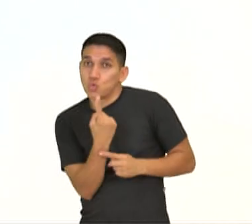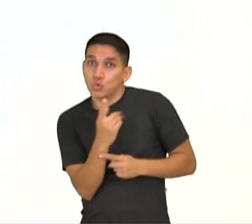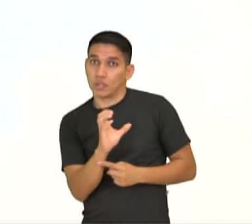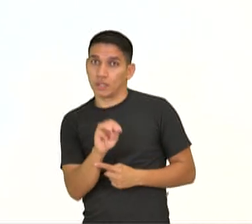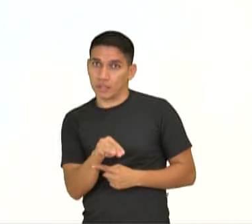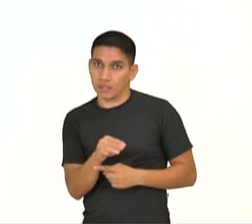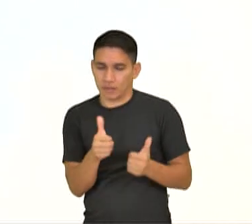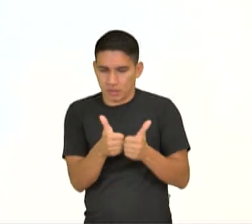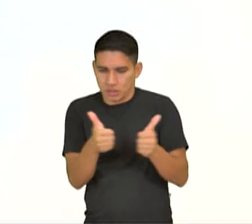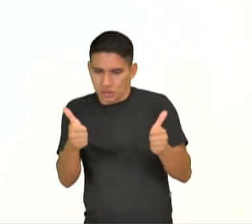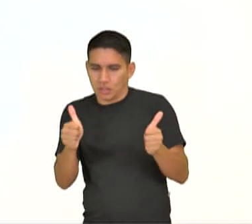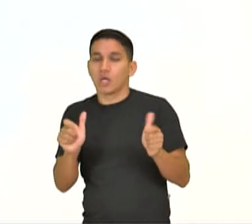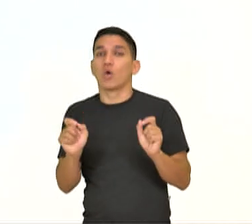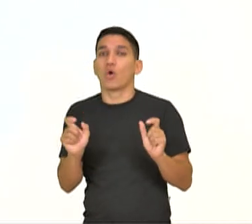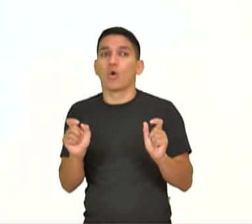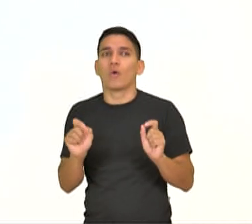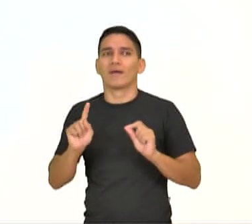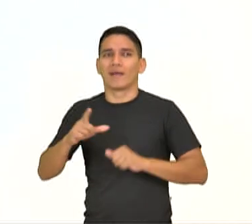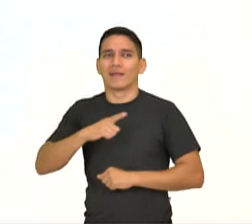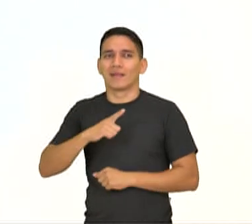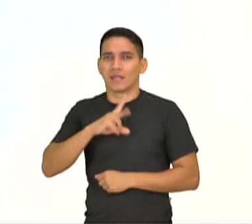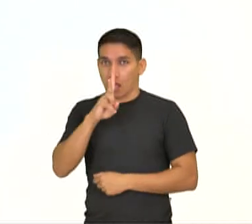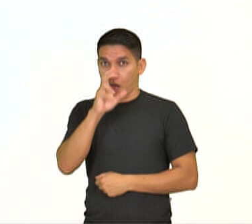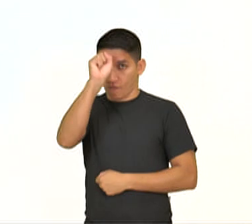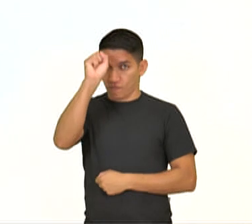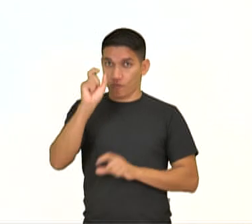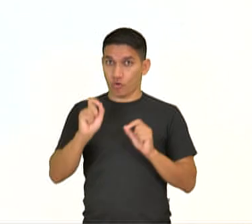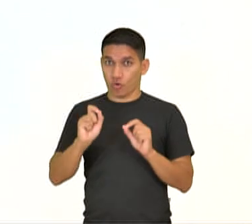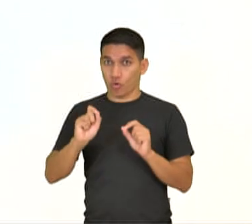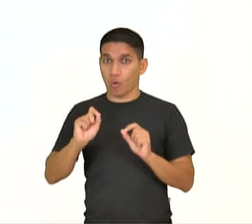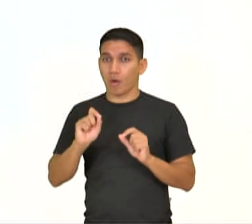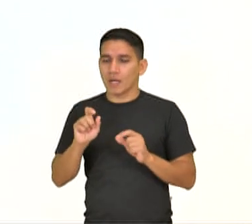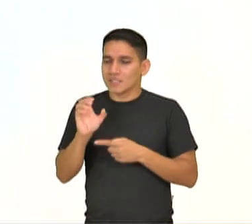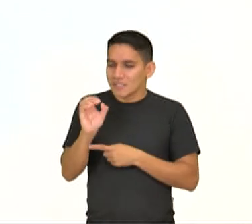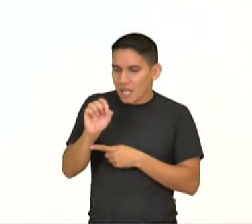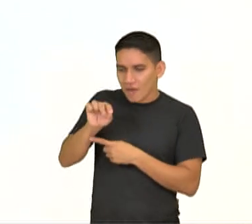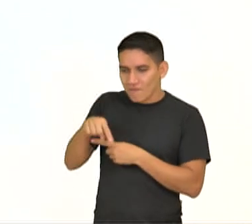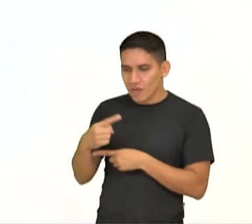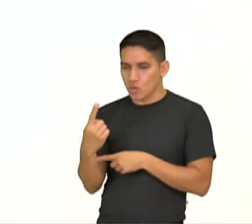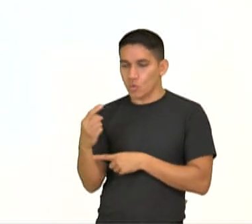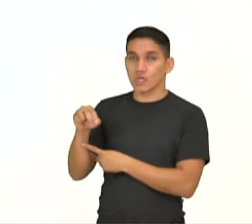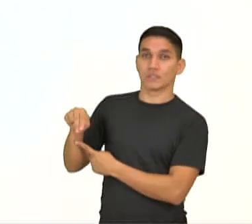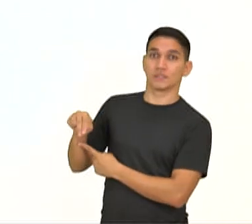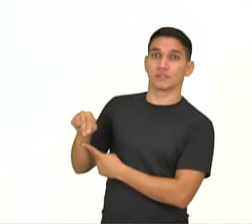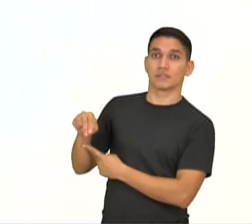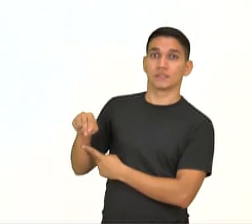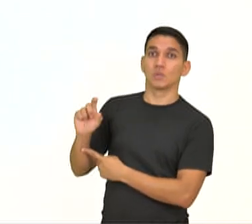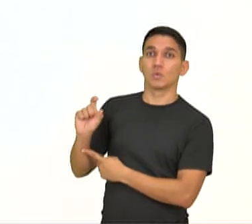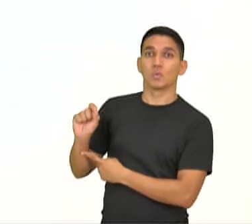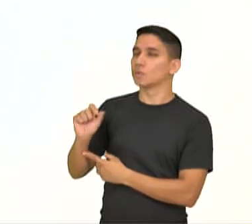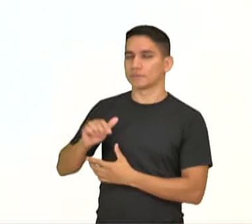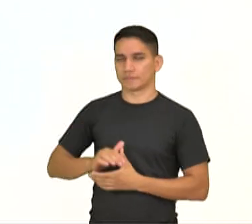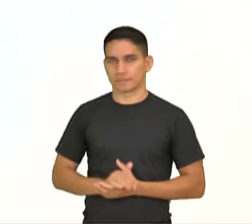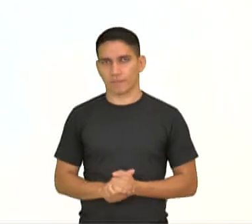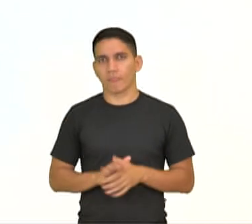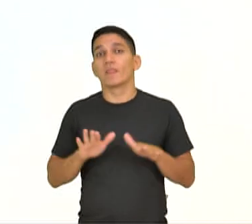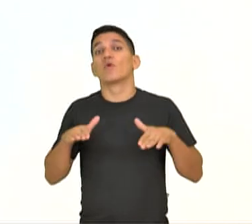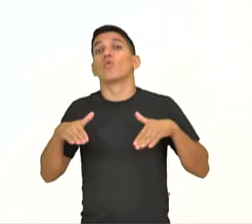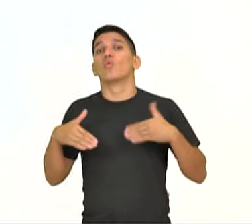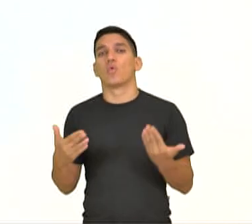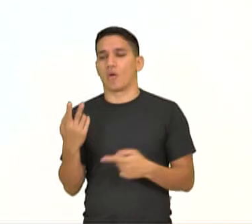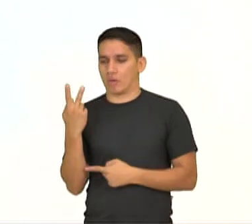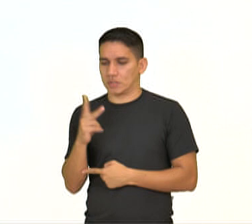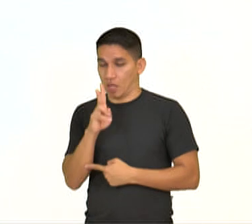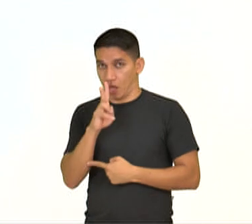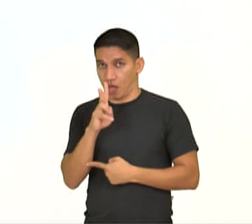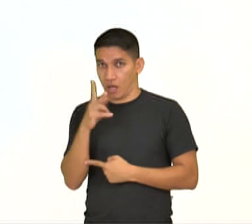da outra, sofrem uma força de módulo 0,1 newtons. Qual é o